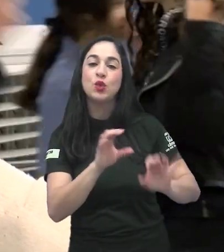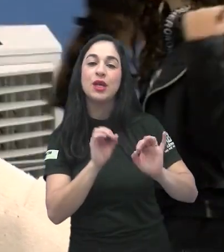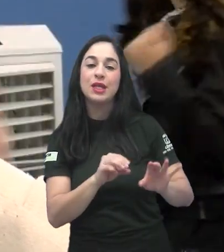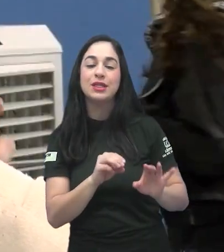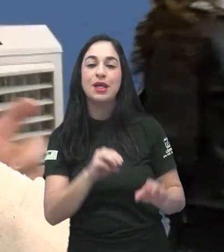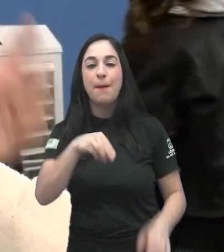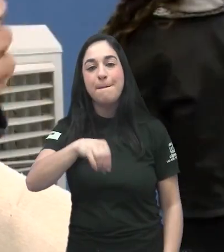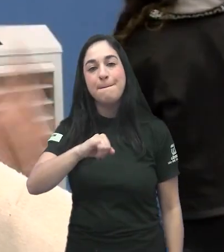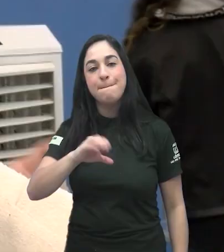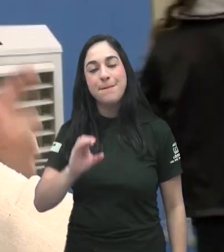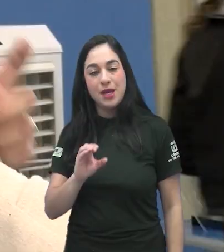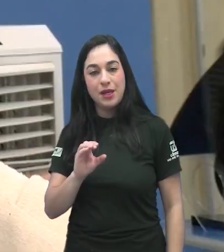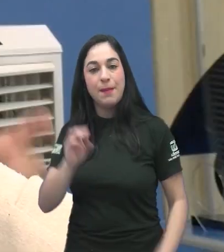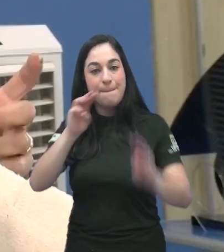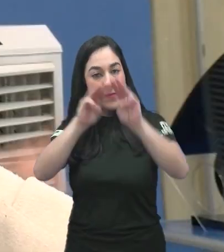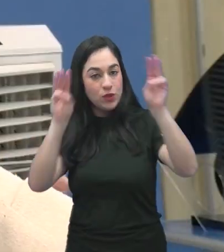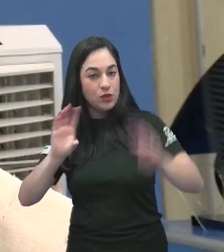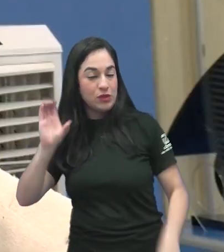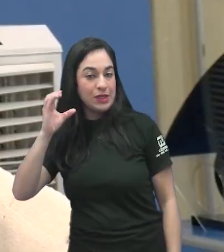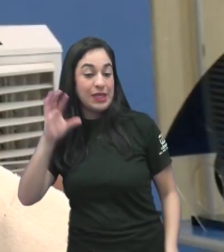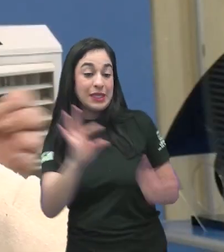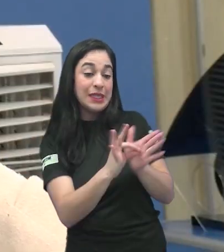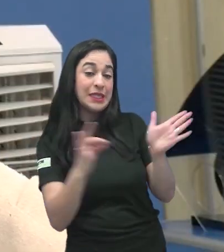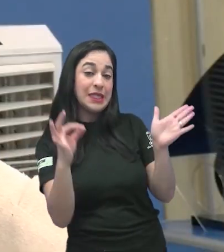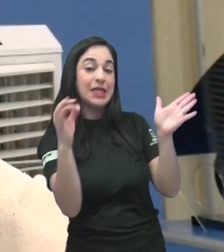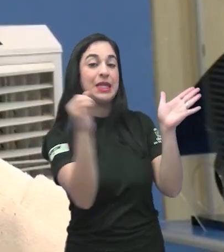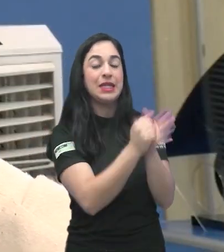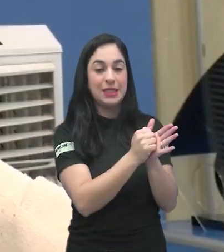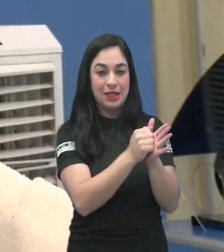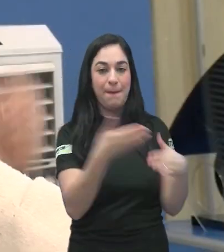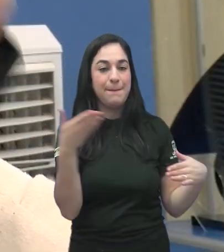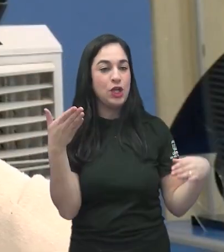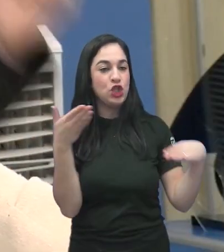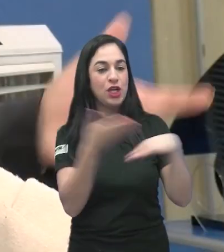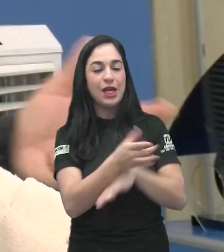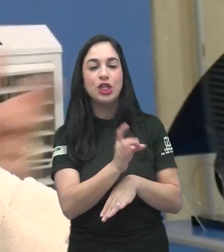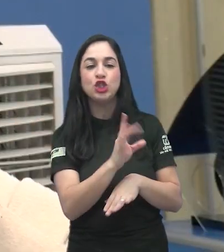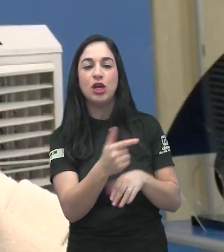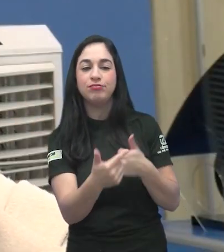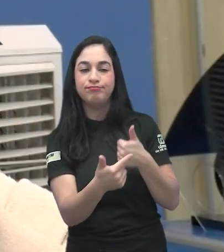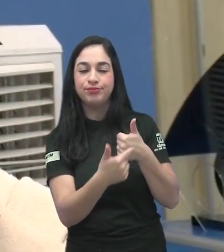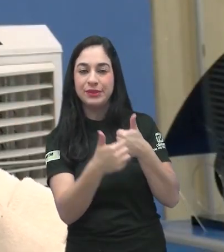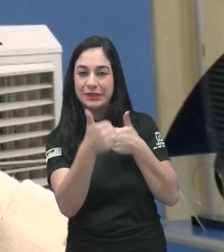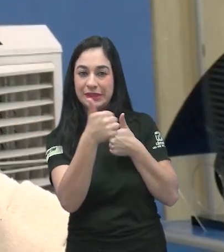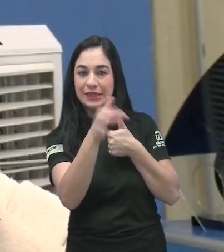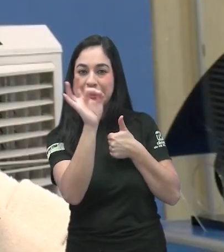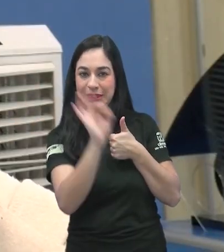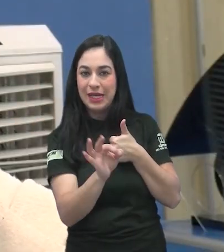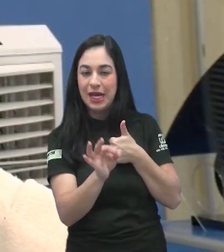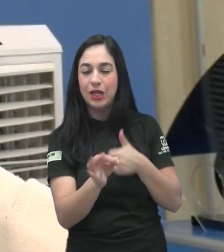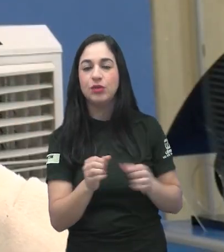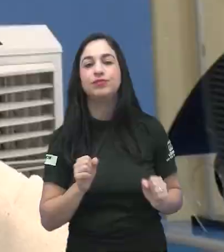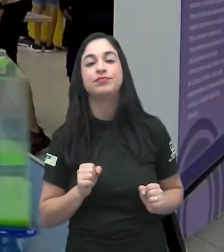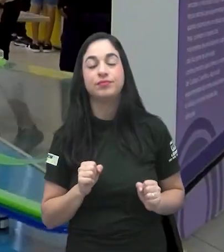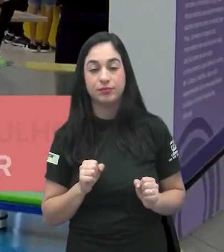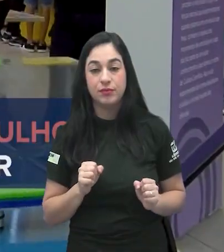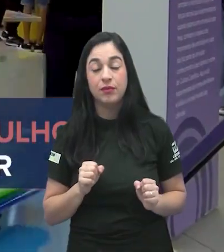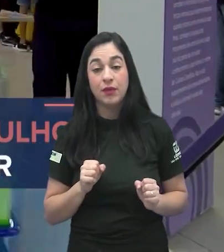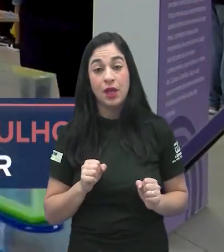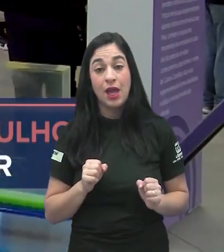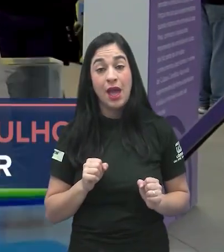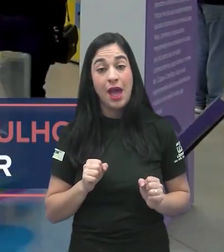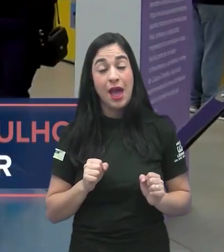Educação, MIC, Museu Interativo de Ciências, faça a inscrição online para chegar aqui só confirmar e pregar a senha.